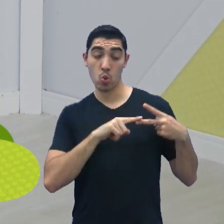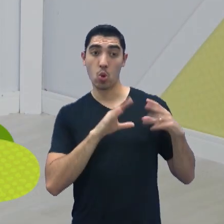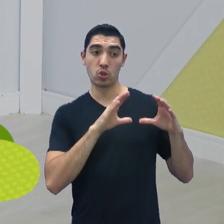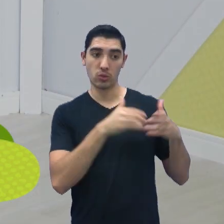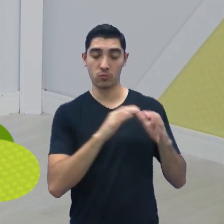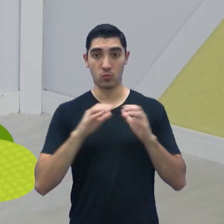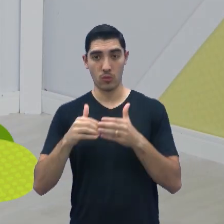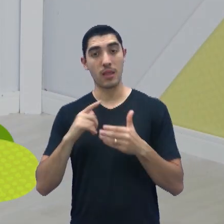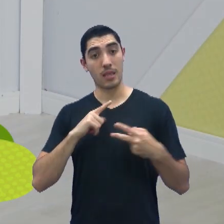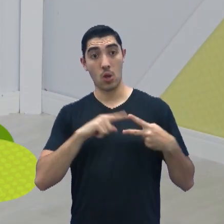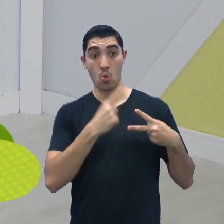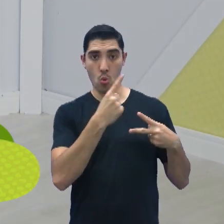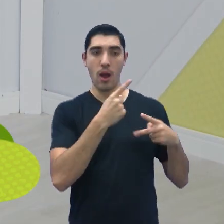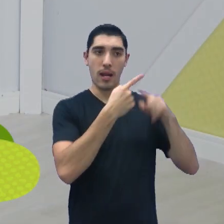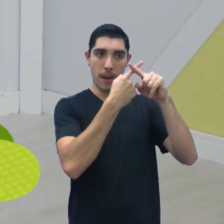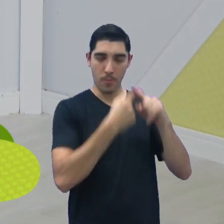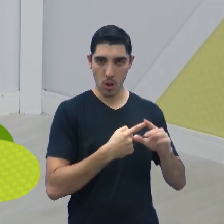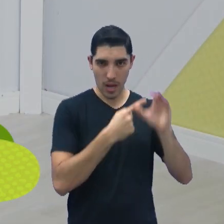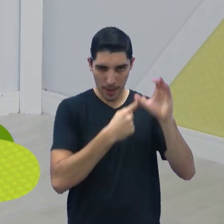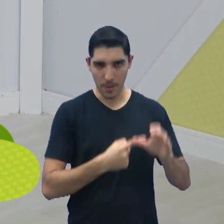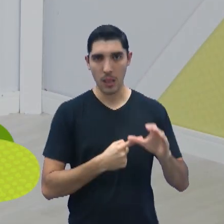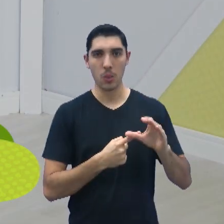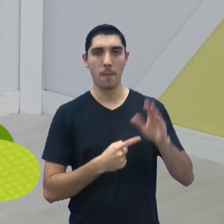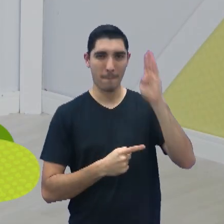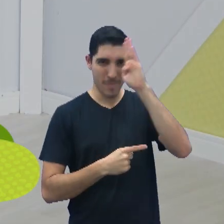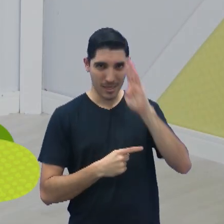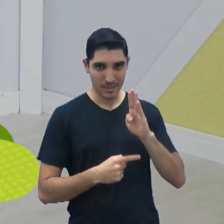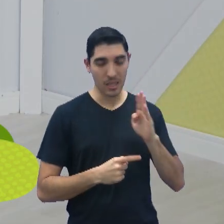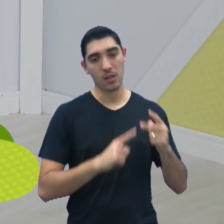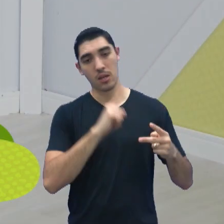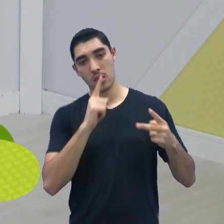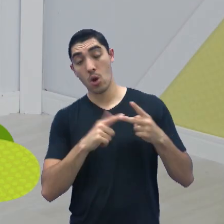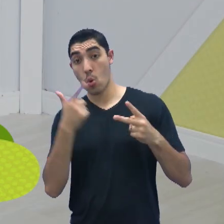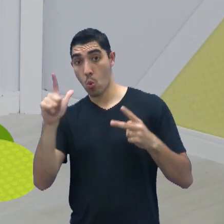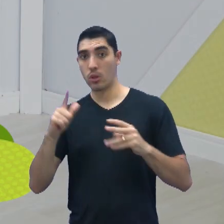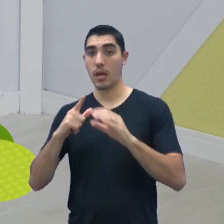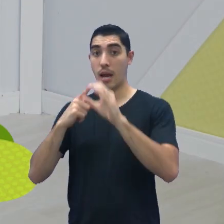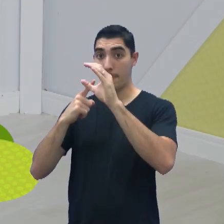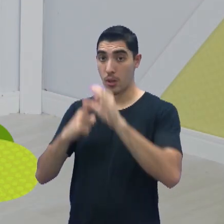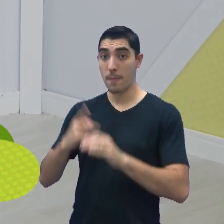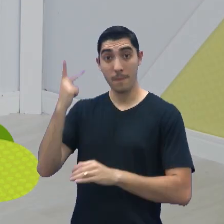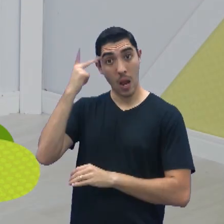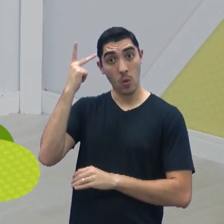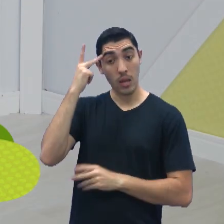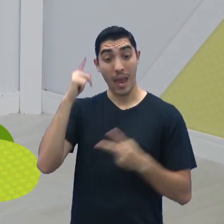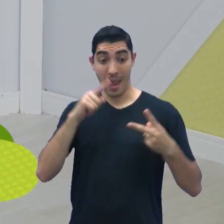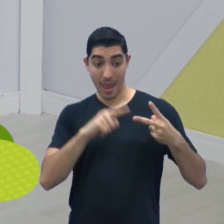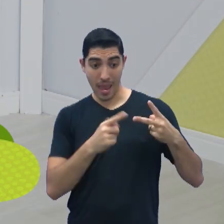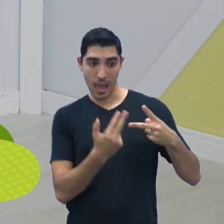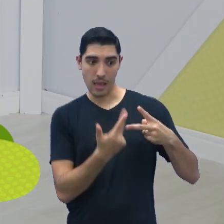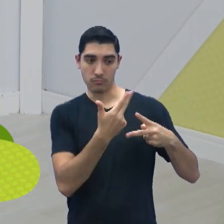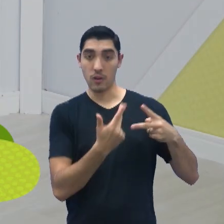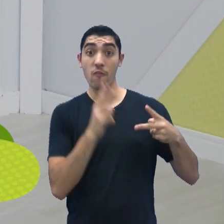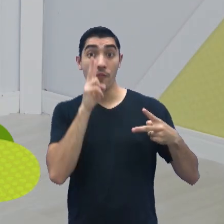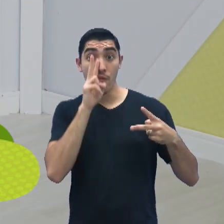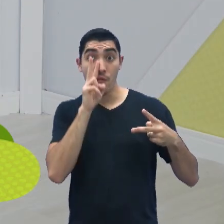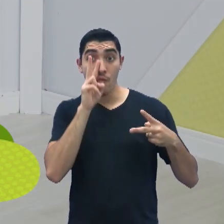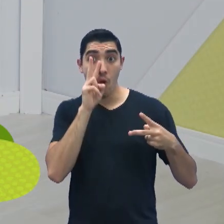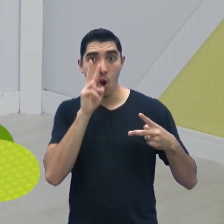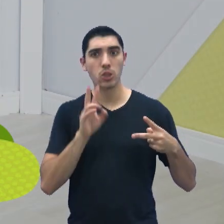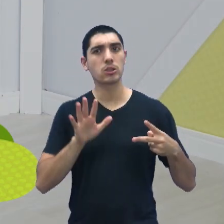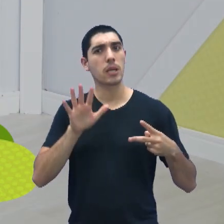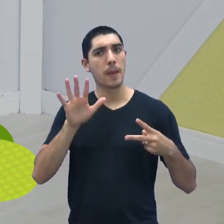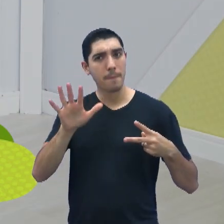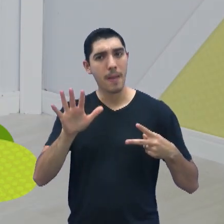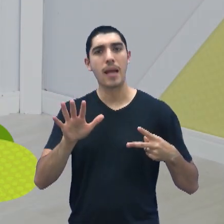Liga Nacional, que é a multicampeã, e essa que joga o Paulista é tão forte quanto, né? Então, assim, não é qualquer equipe. As